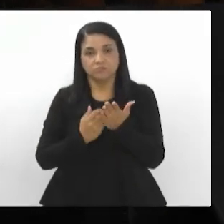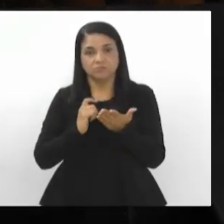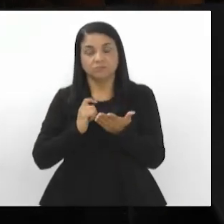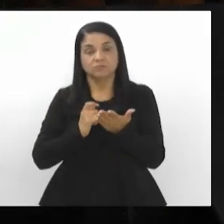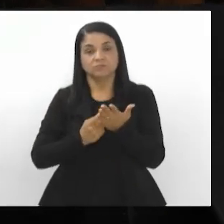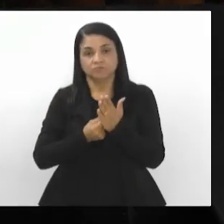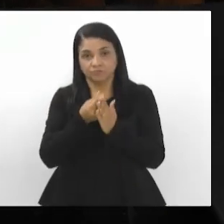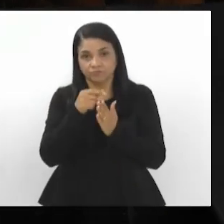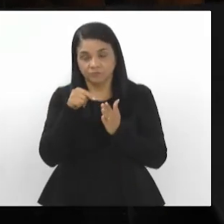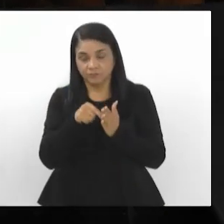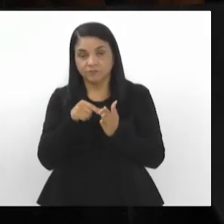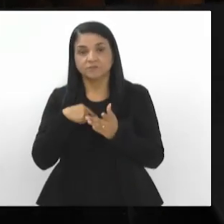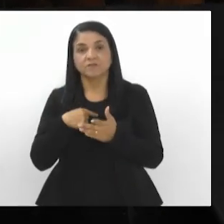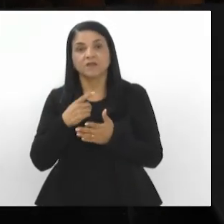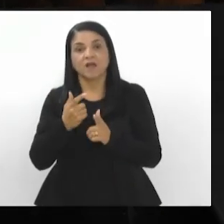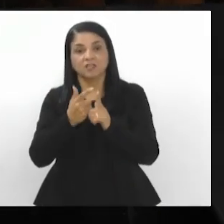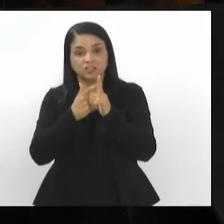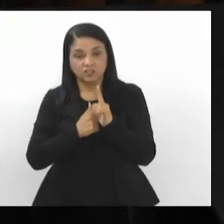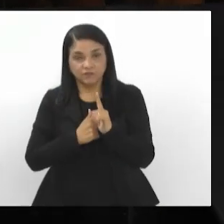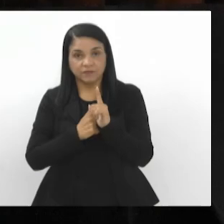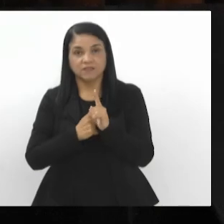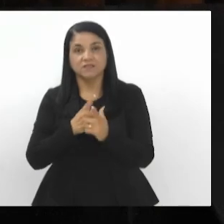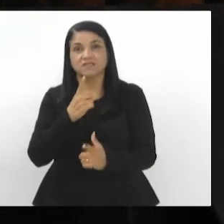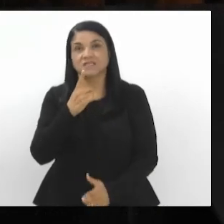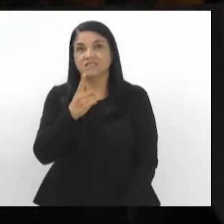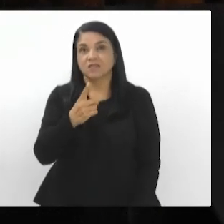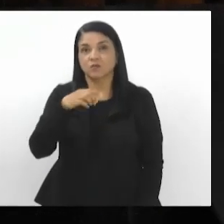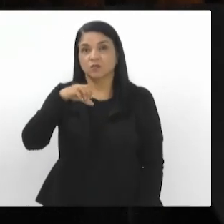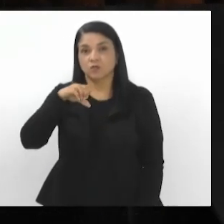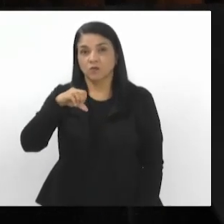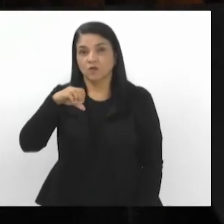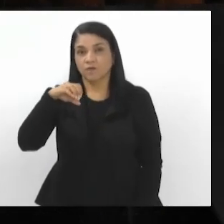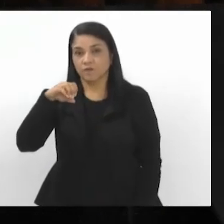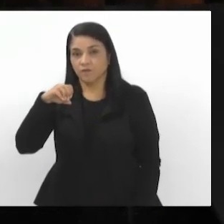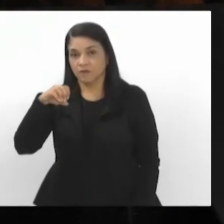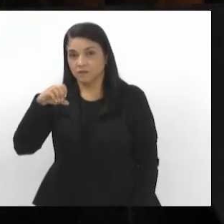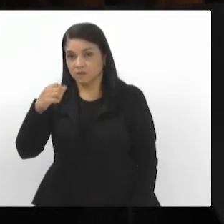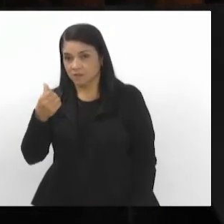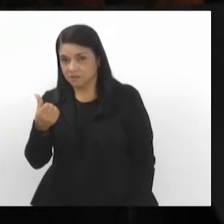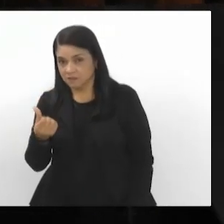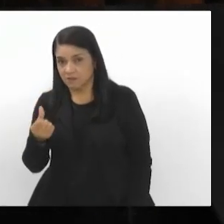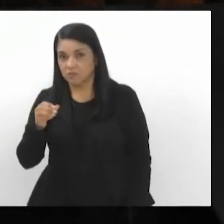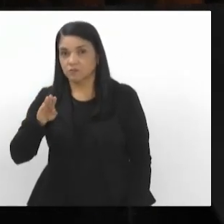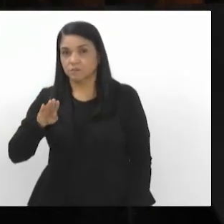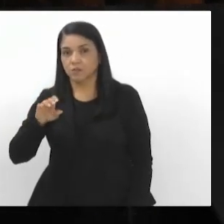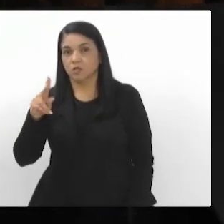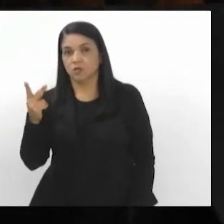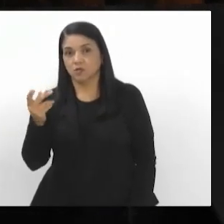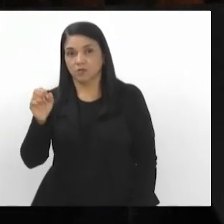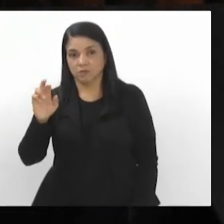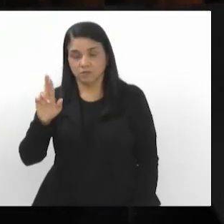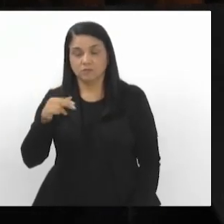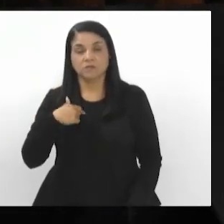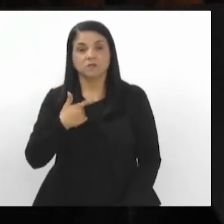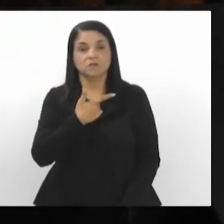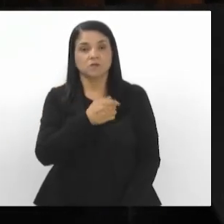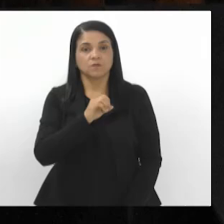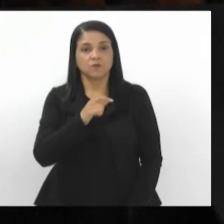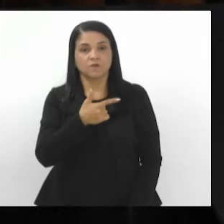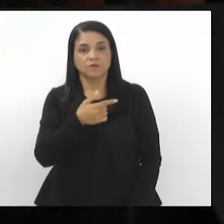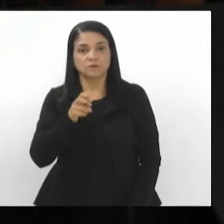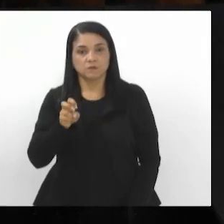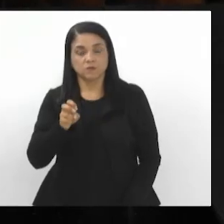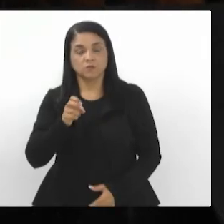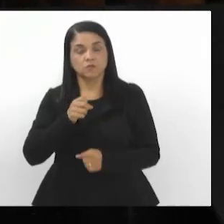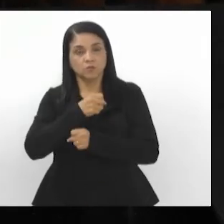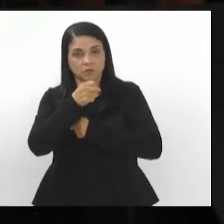dívida consolidada chegasse a 196 bilhões. Em 2025,